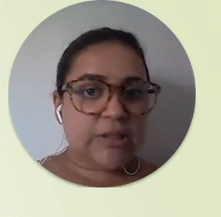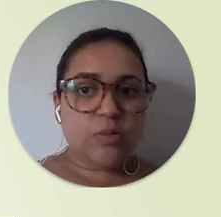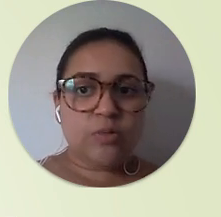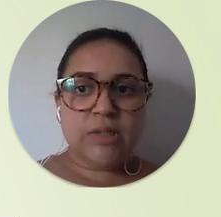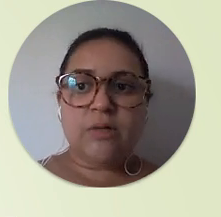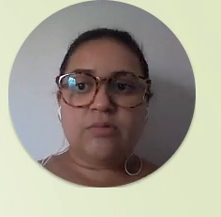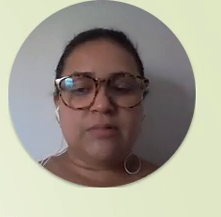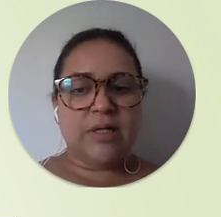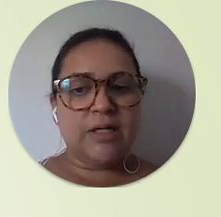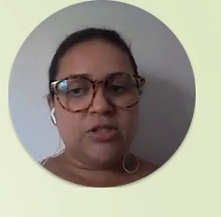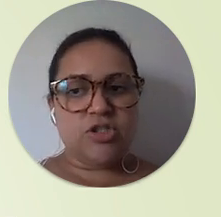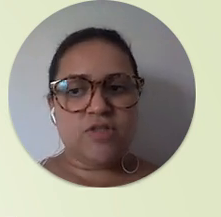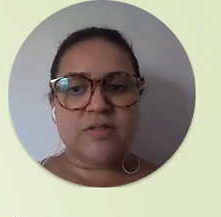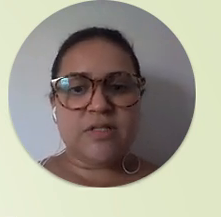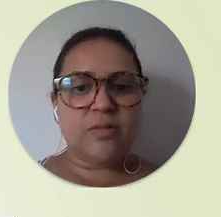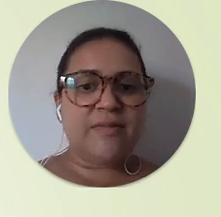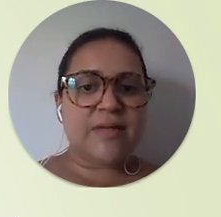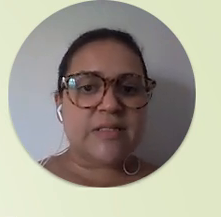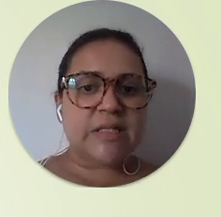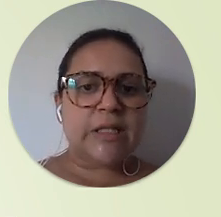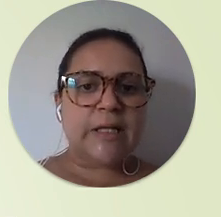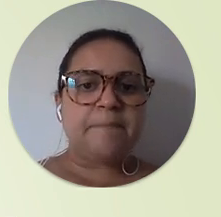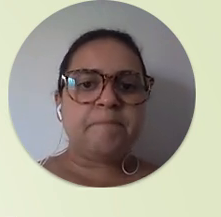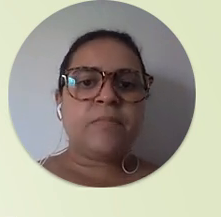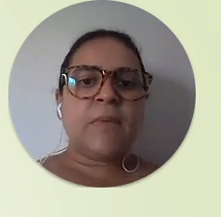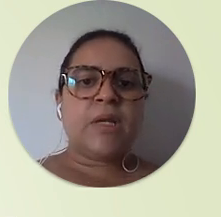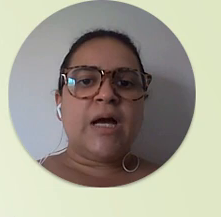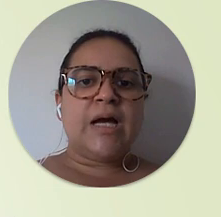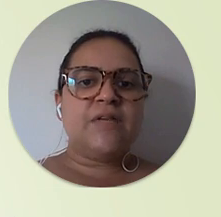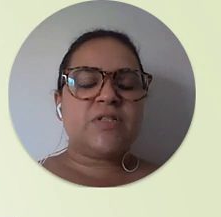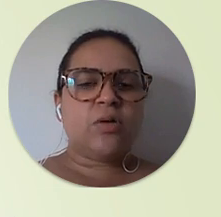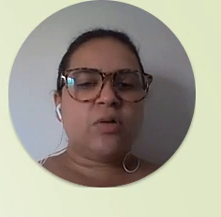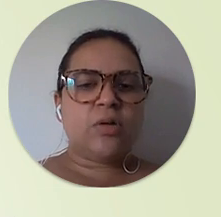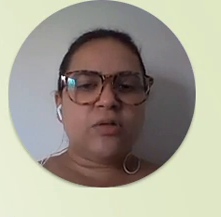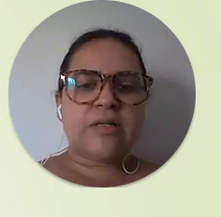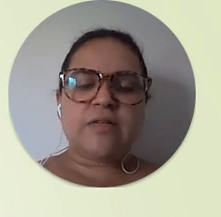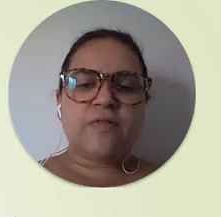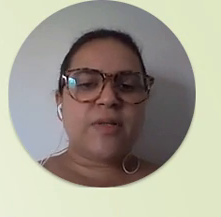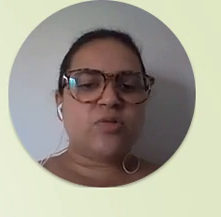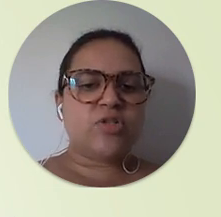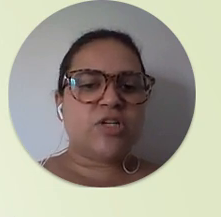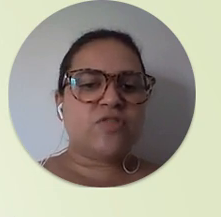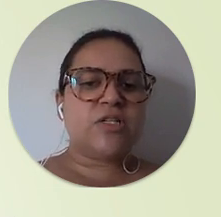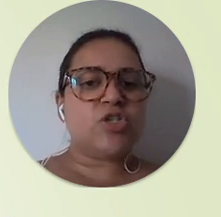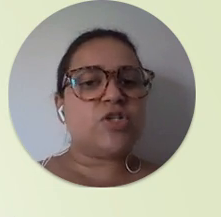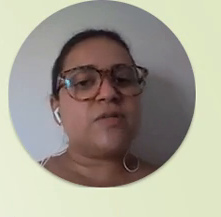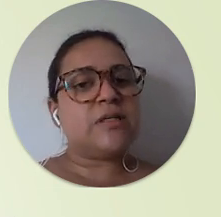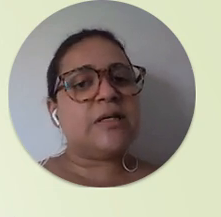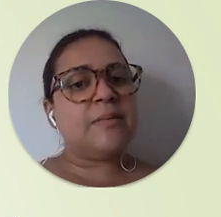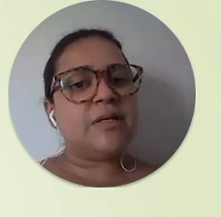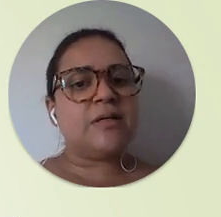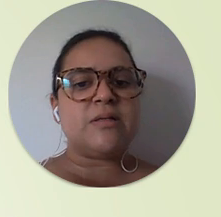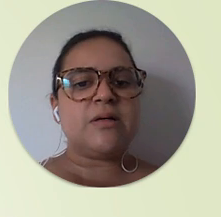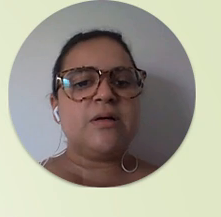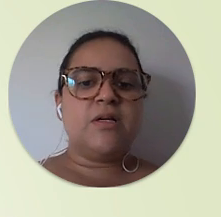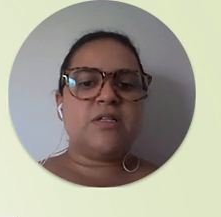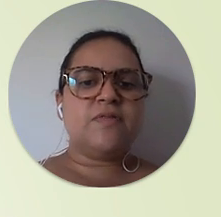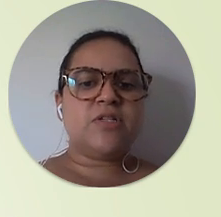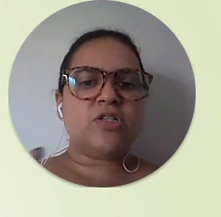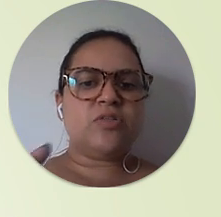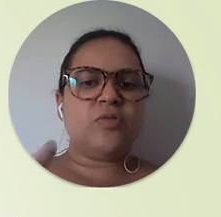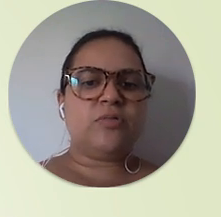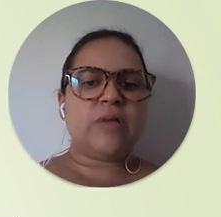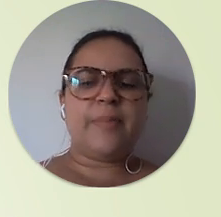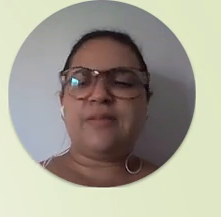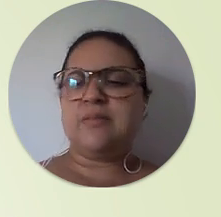um dia ou não antes de você tomar a vacina. Aqui você coloca todas as informações das vacinas que você tem lembrança, se